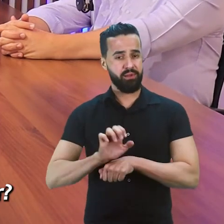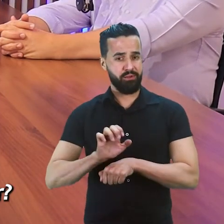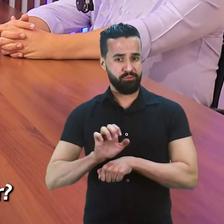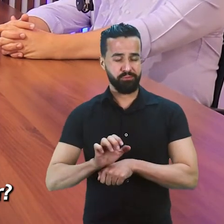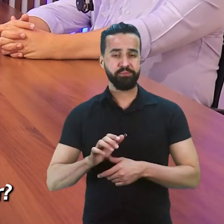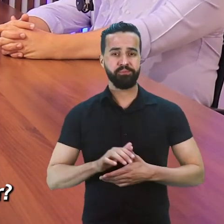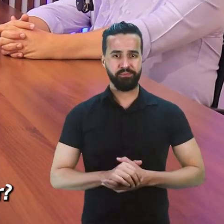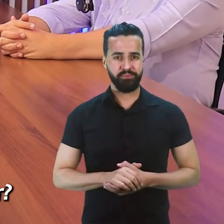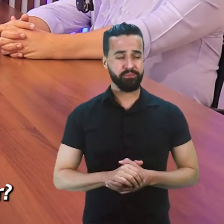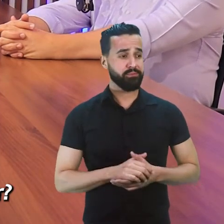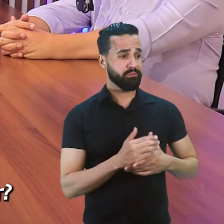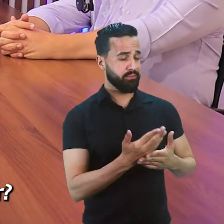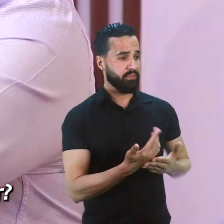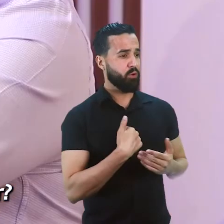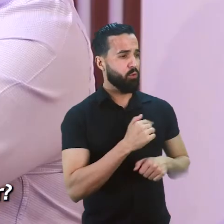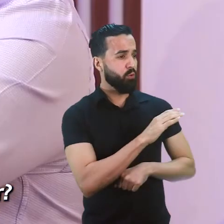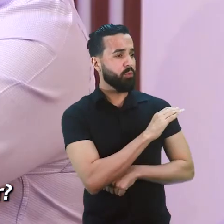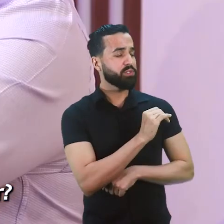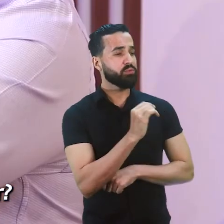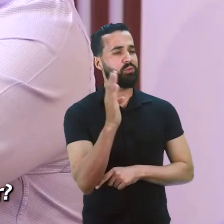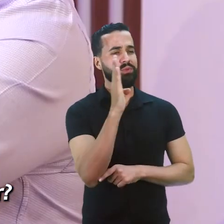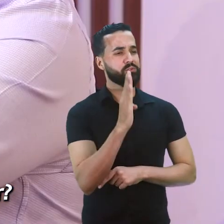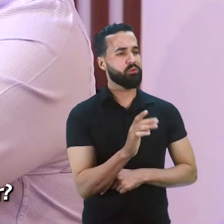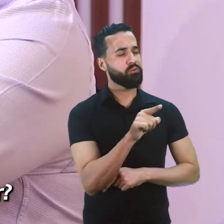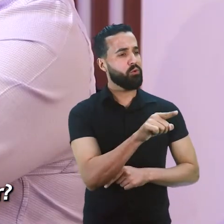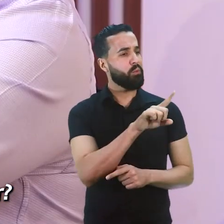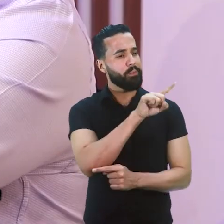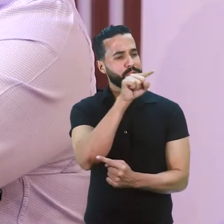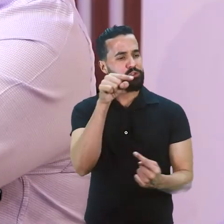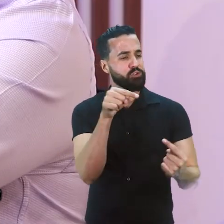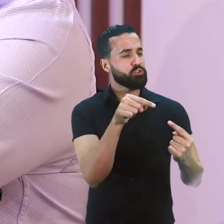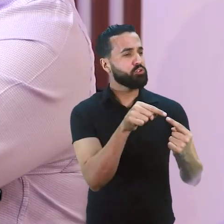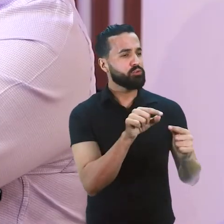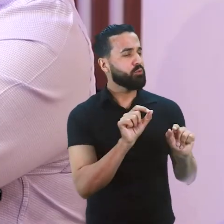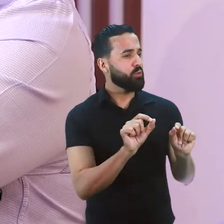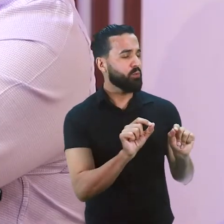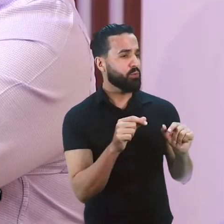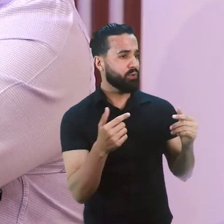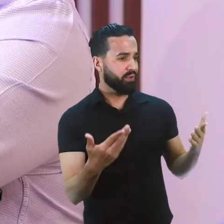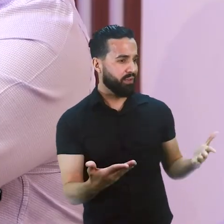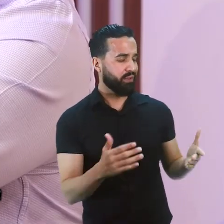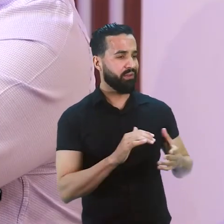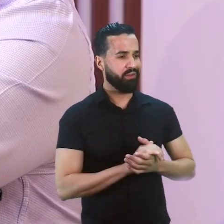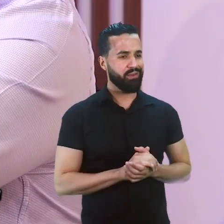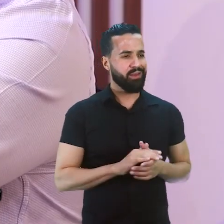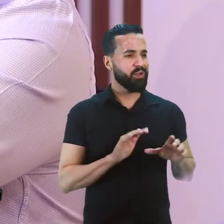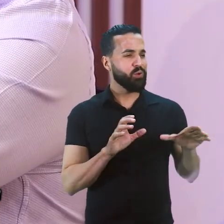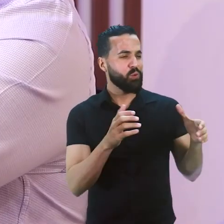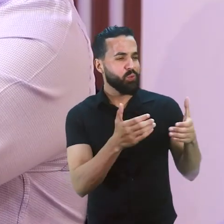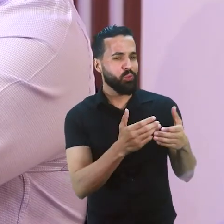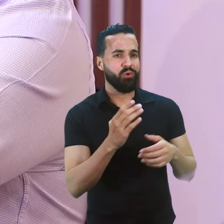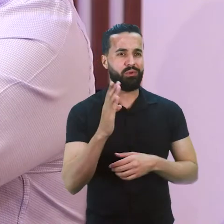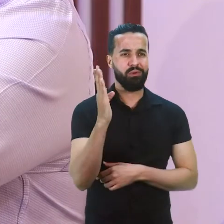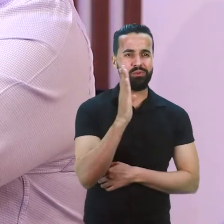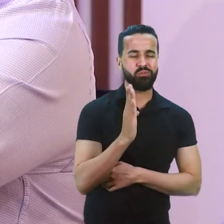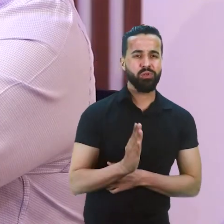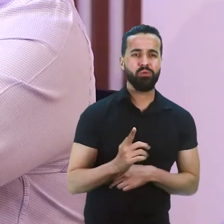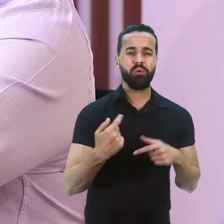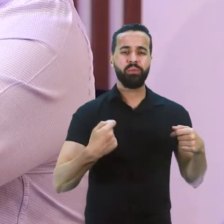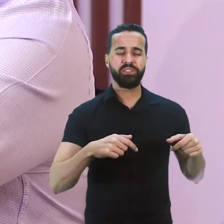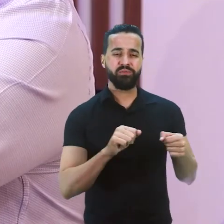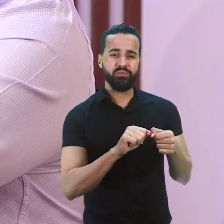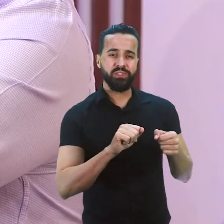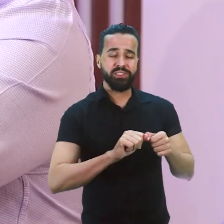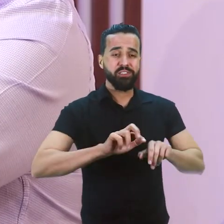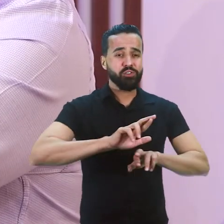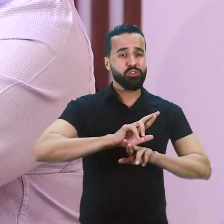agora na Comissão Nacional, o que é que você pretende empreender? O que é que você acha que a Comissão Nacional precisa fazer de diferente